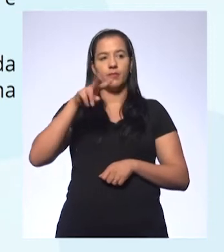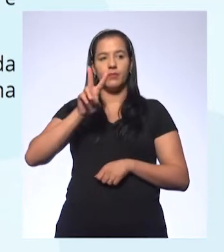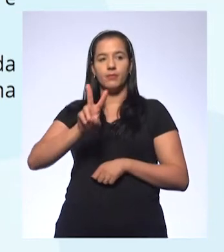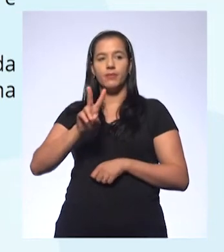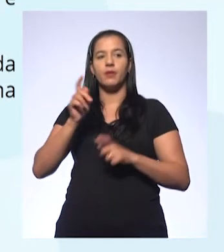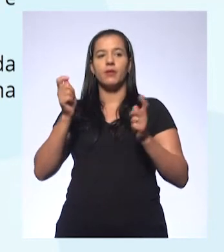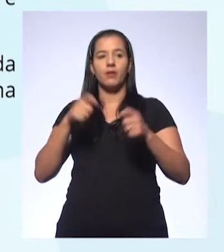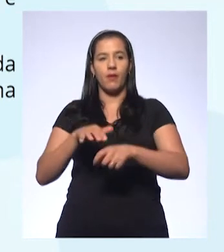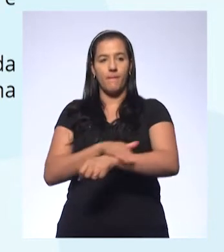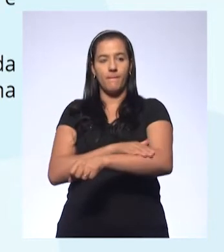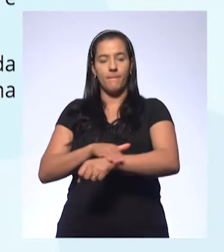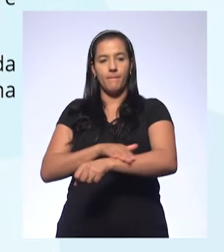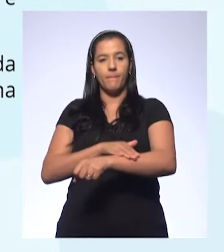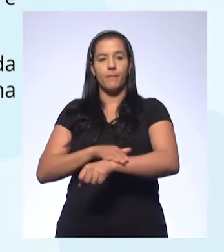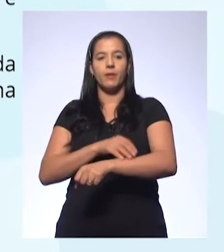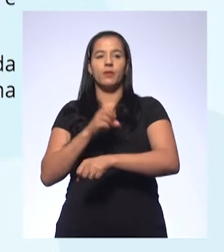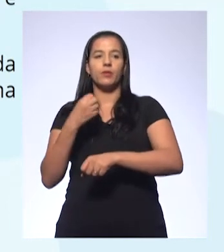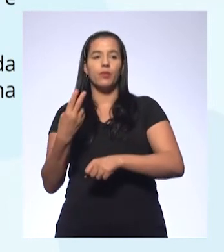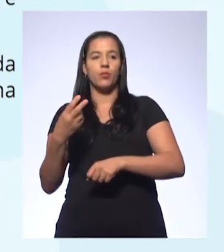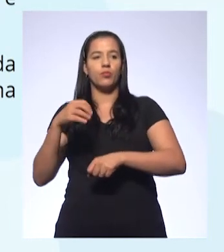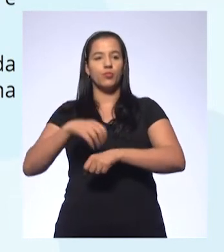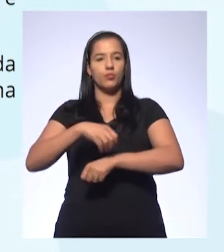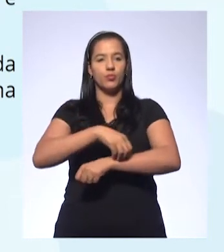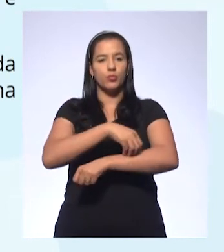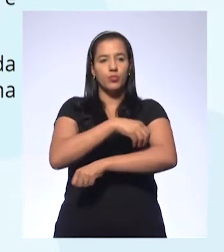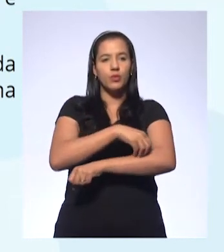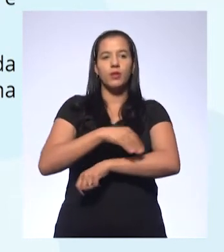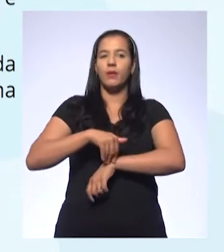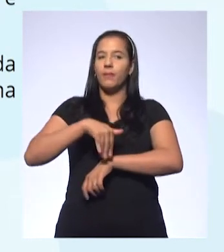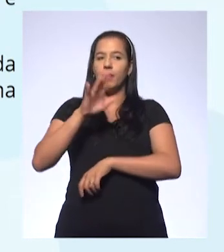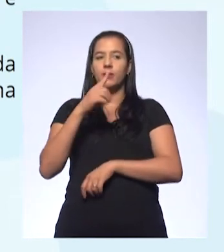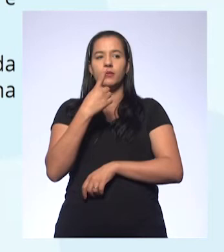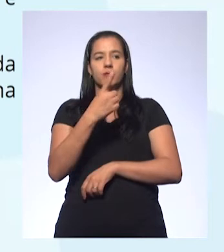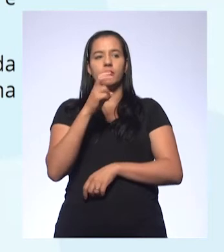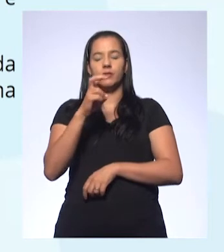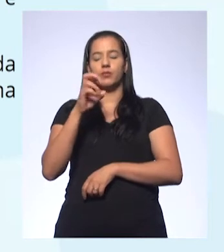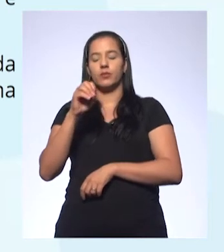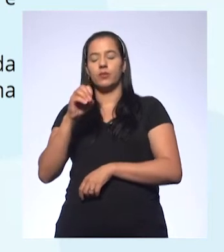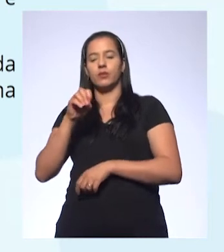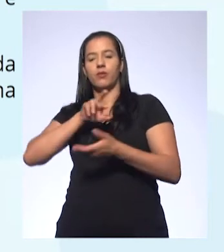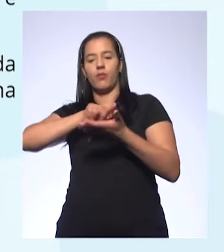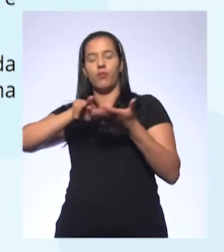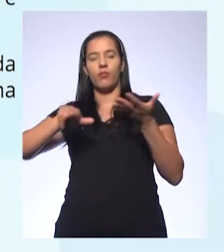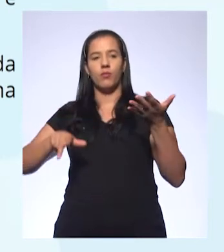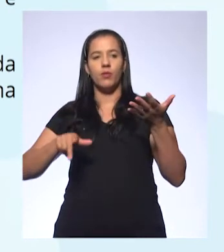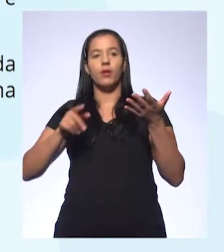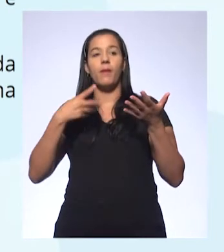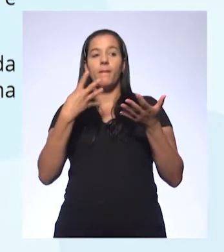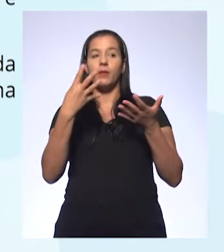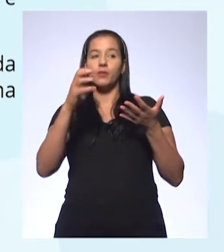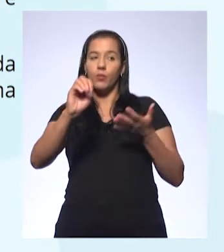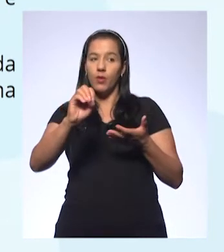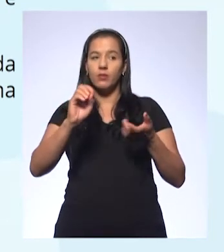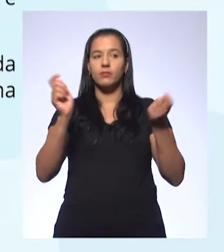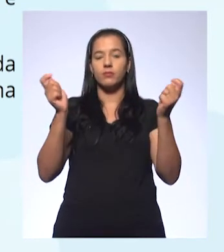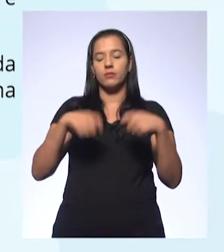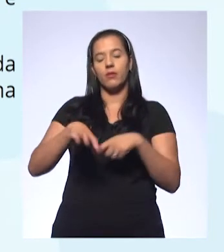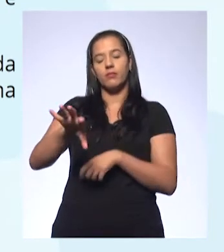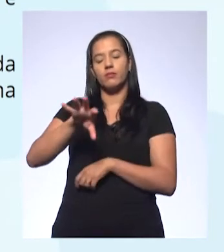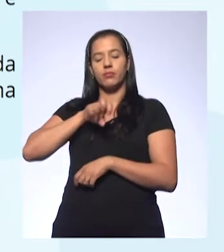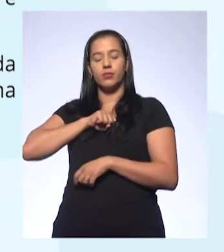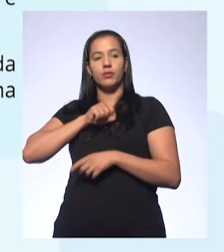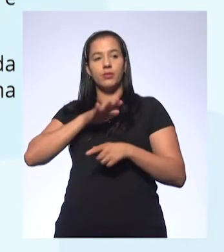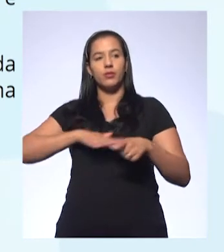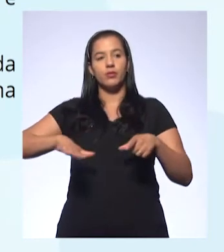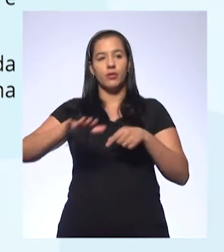a pele ou as mucosas. Existem mais de 150 tipos diferentes de HPV, dos quais 40 podem infectar a